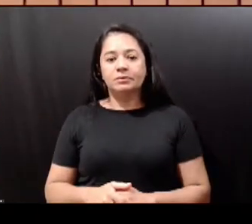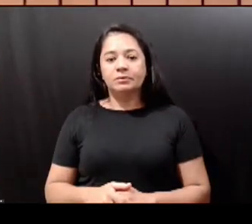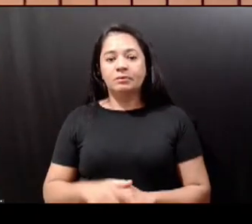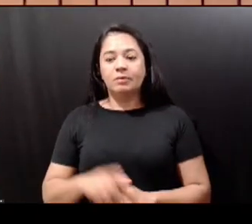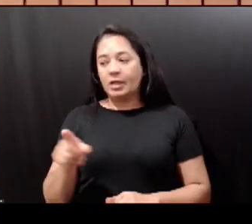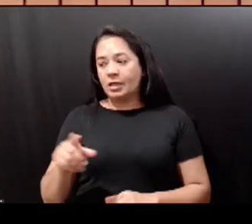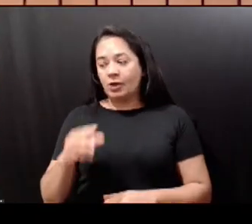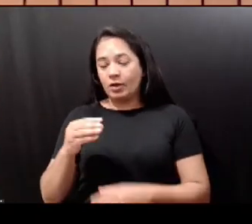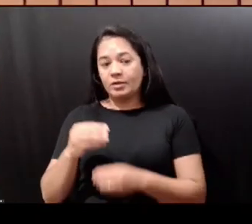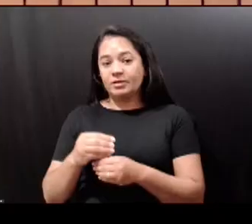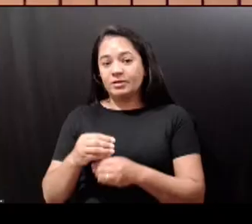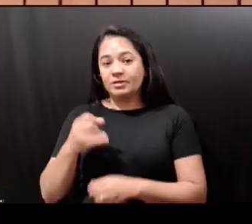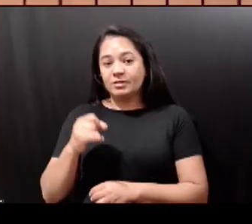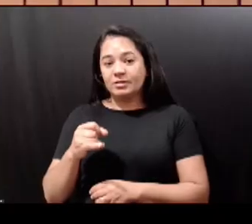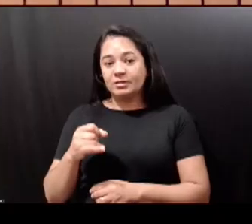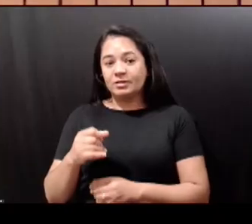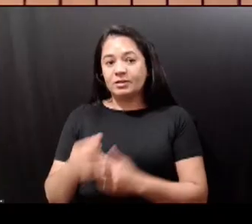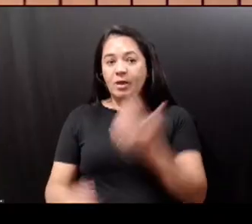o comprovante